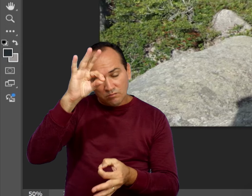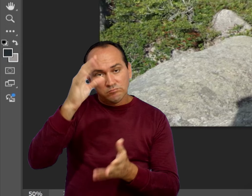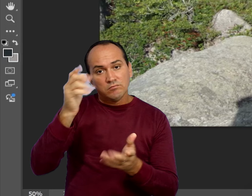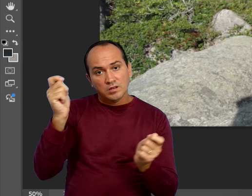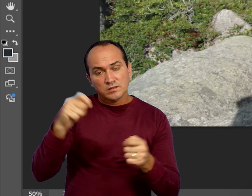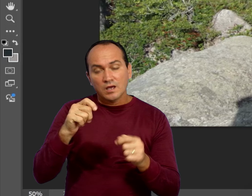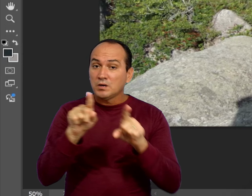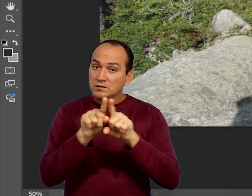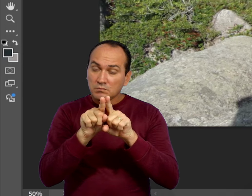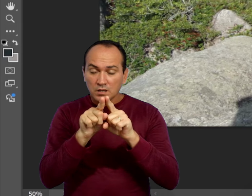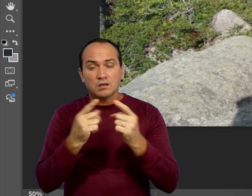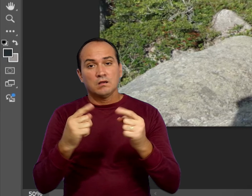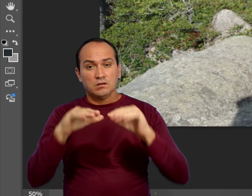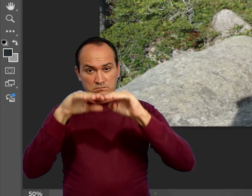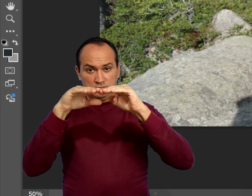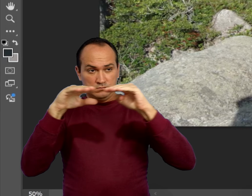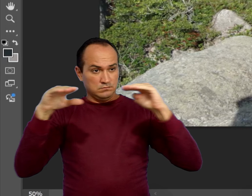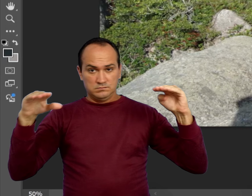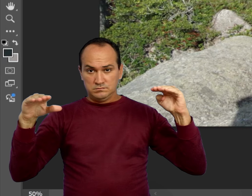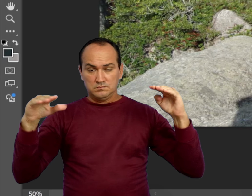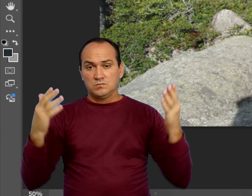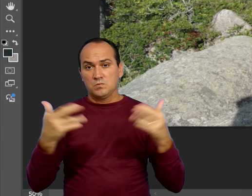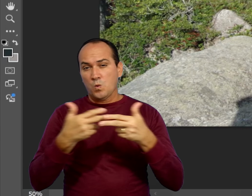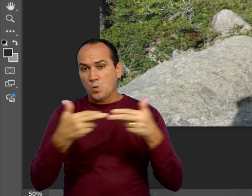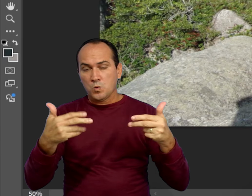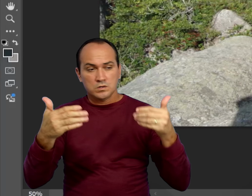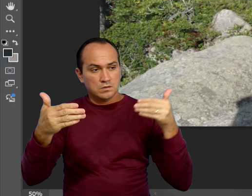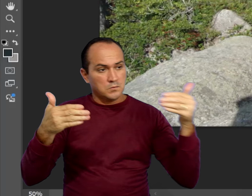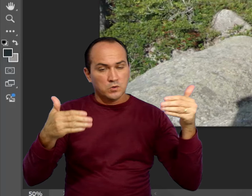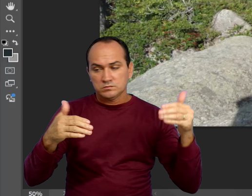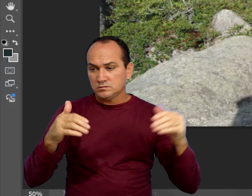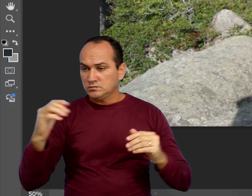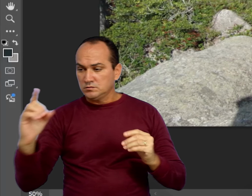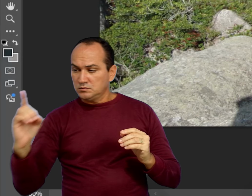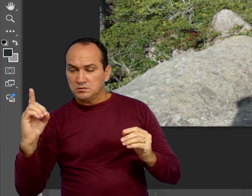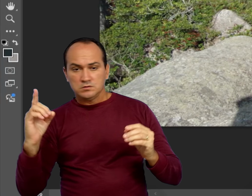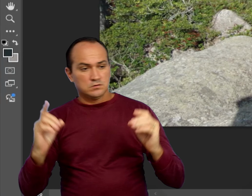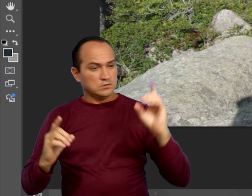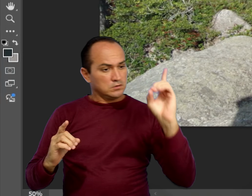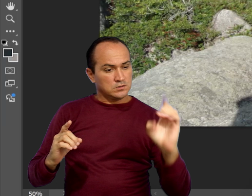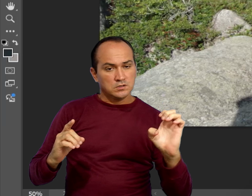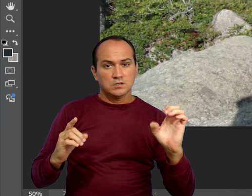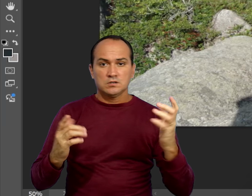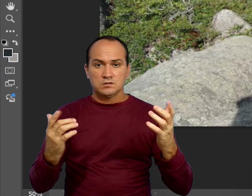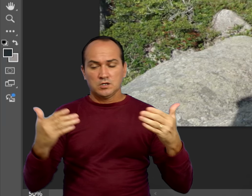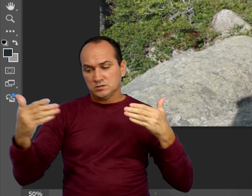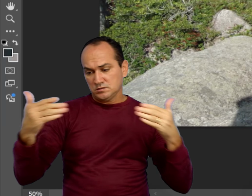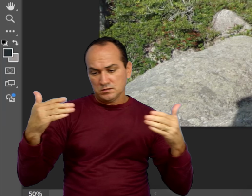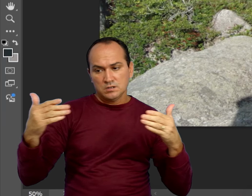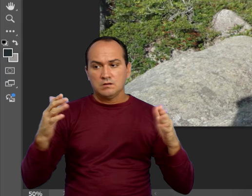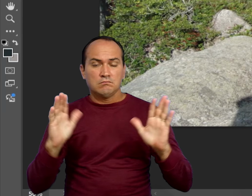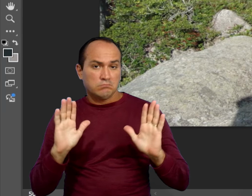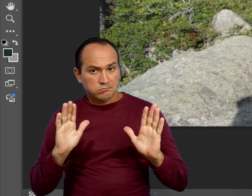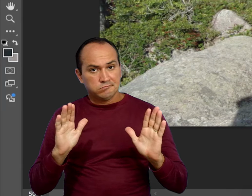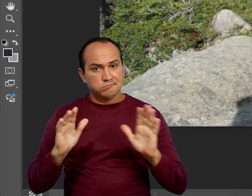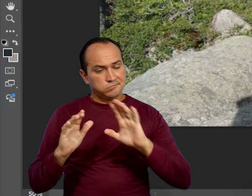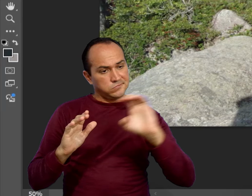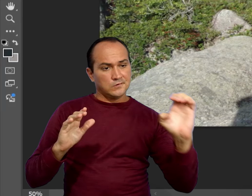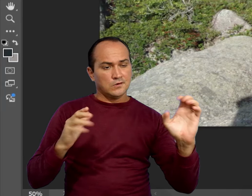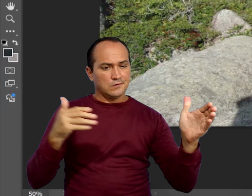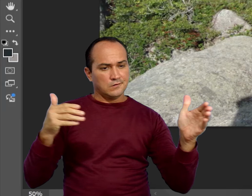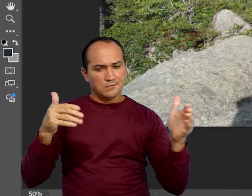vertical, né, como seria mais ou menos aqui, mas também poderia ter no sentido horizontal. Eu poderia ter alguma coisa mais próxima do lado direito, a uma distância média um pouco